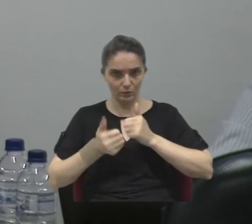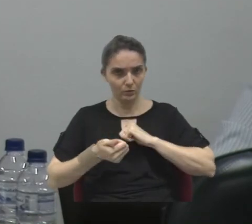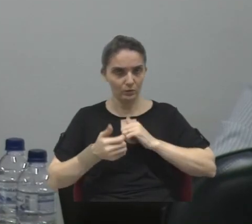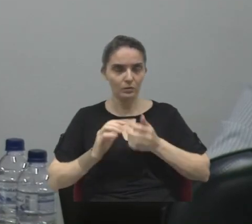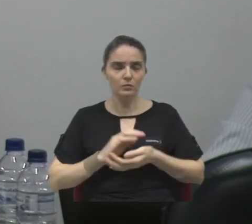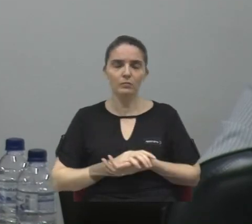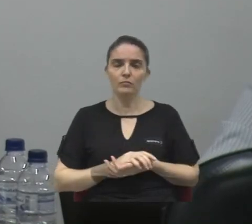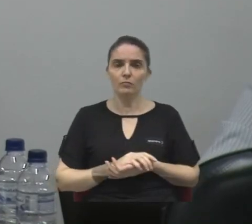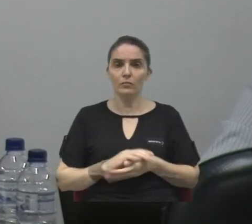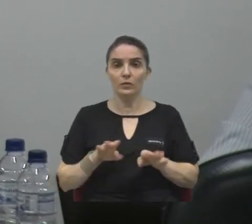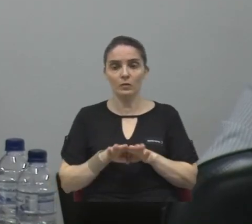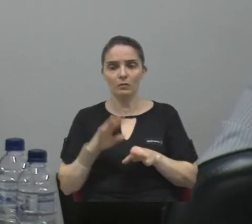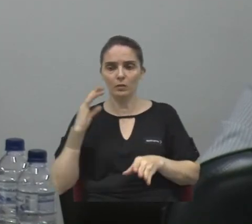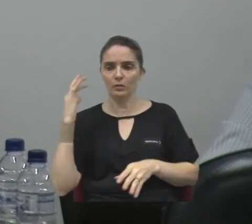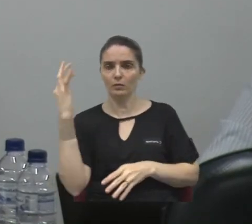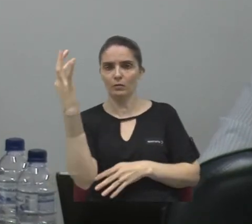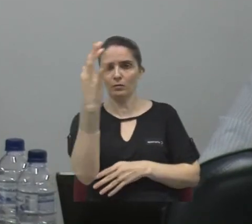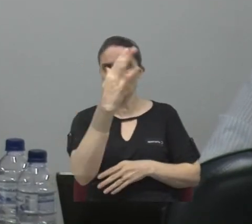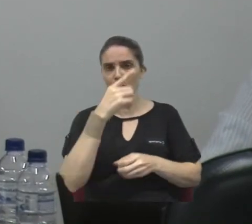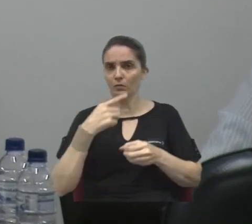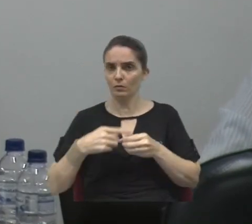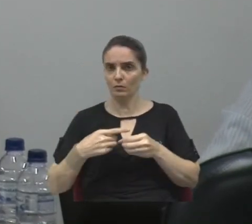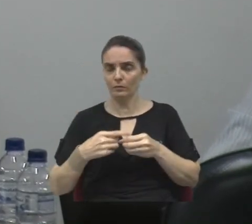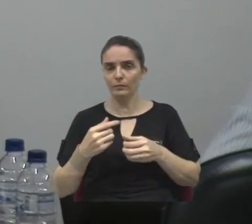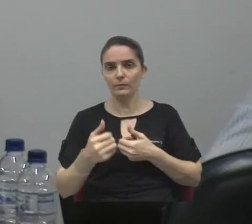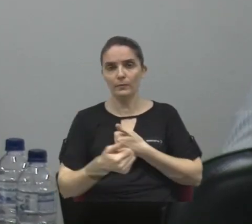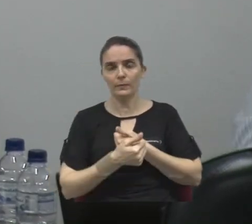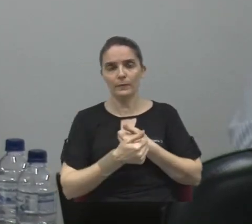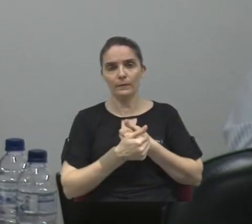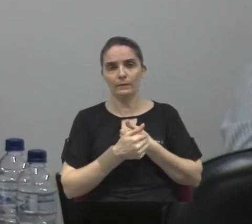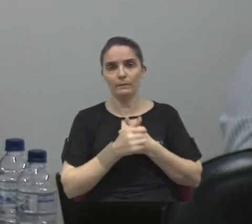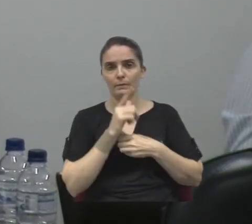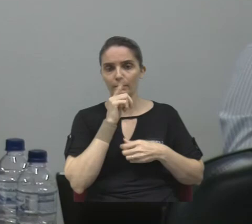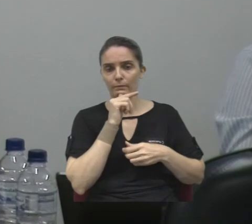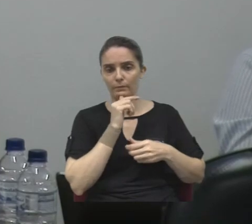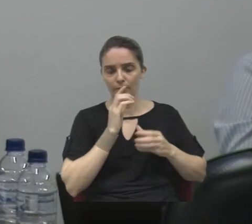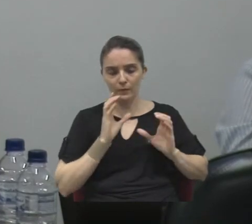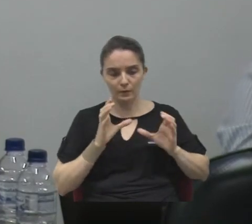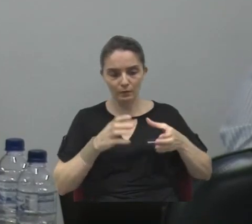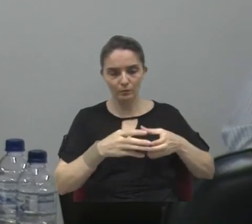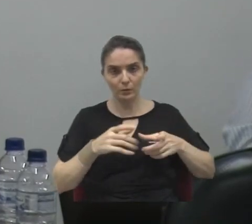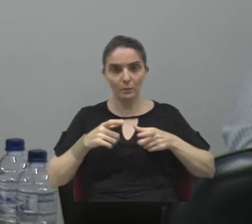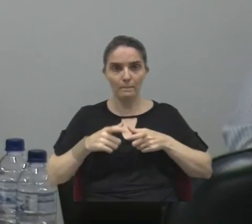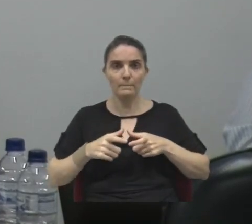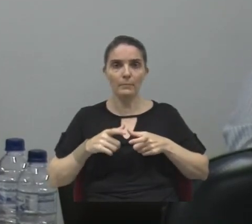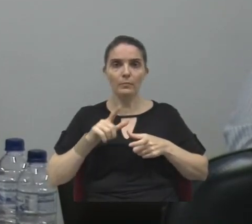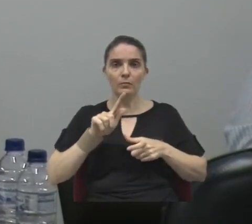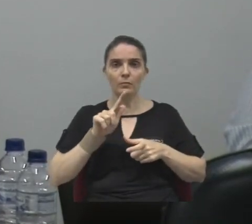Cidade, a região ali do Lagoa, Jardim do Lago,